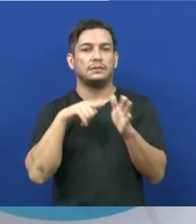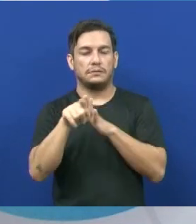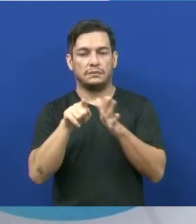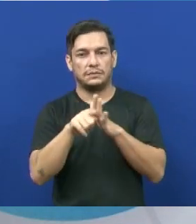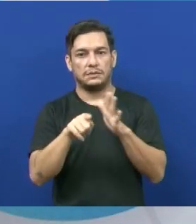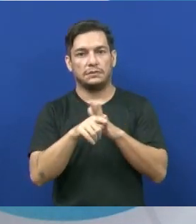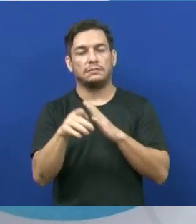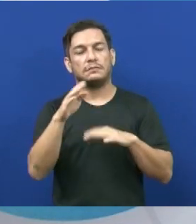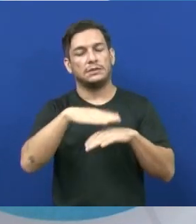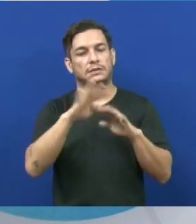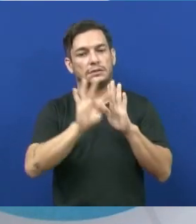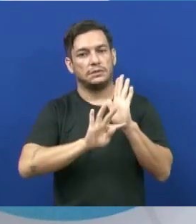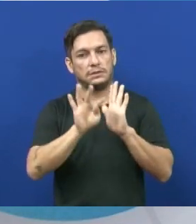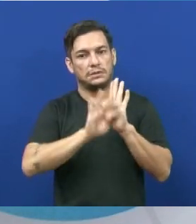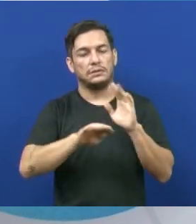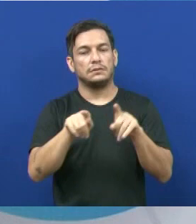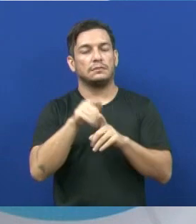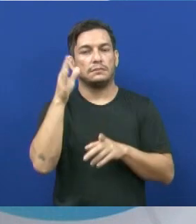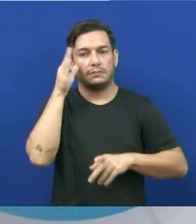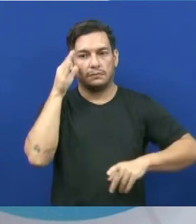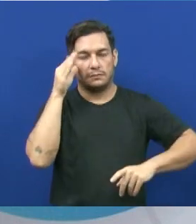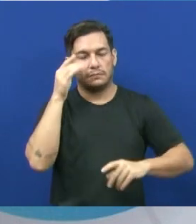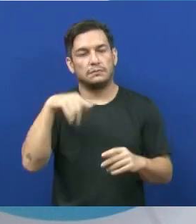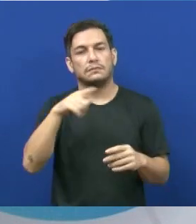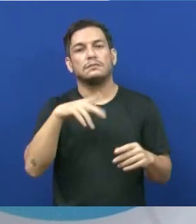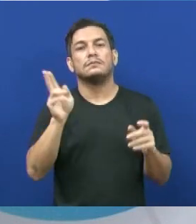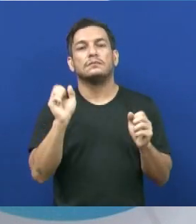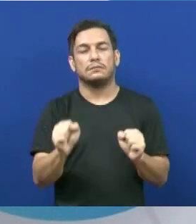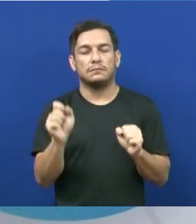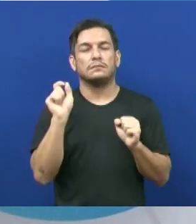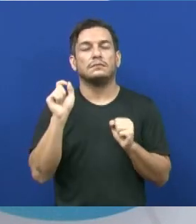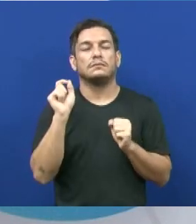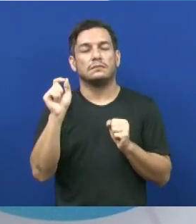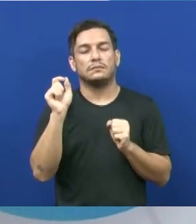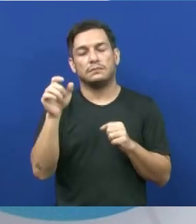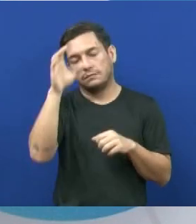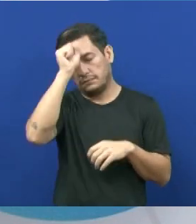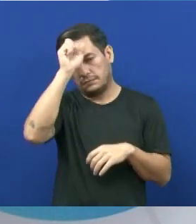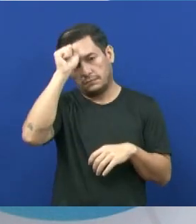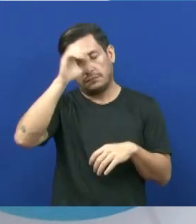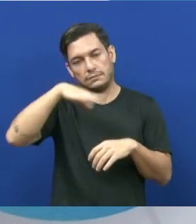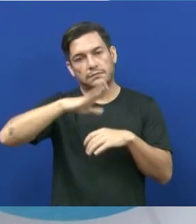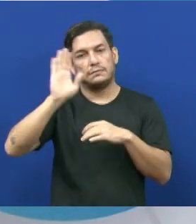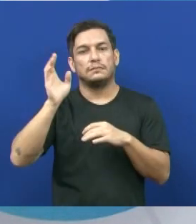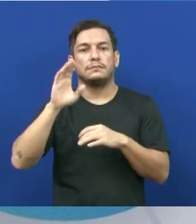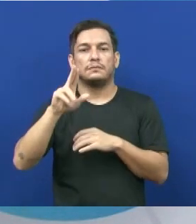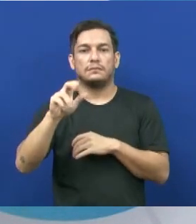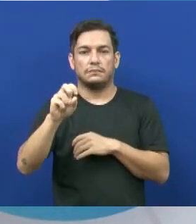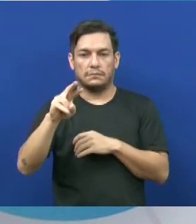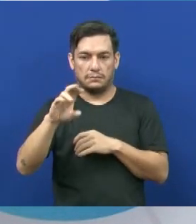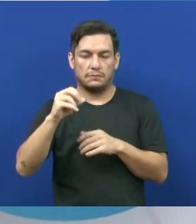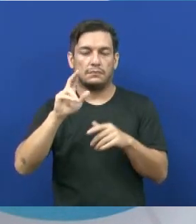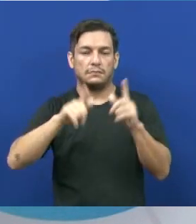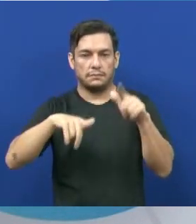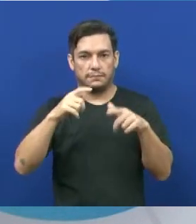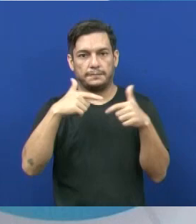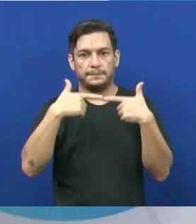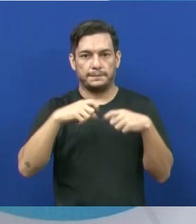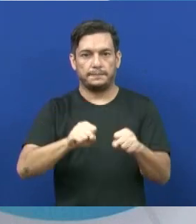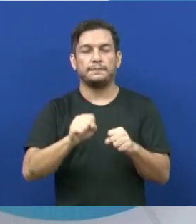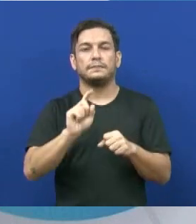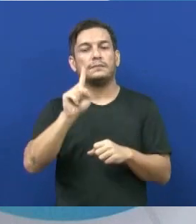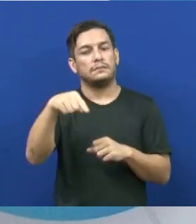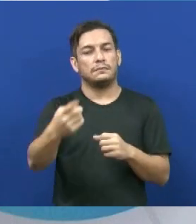mais perguntas mais textos mais curiosidades que vocês podem trabalhar e aprender um pouquinho mais do caso e da variação linguística